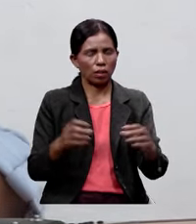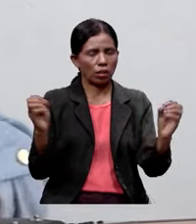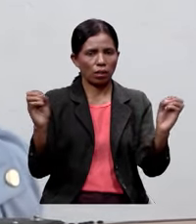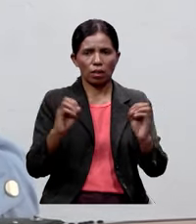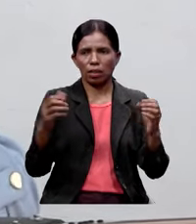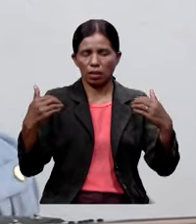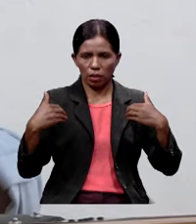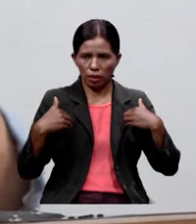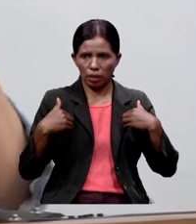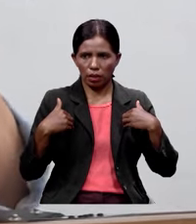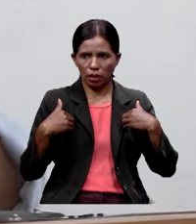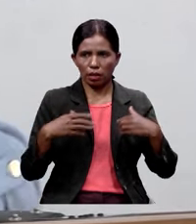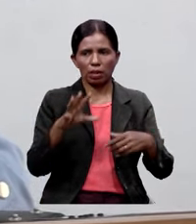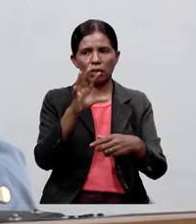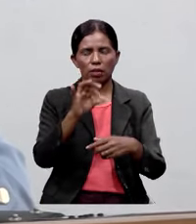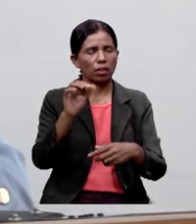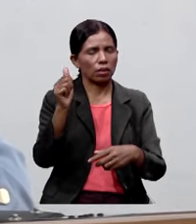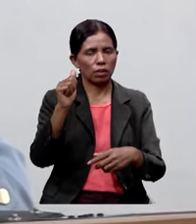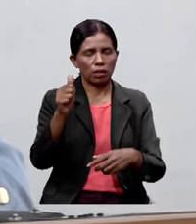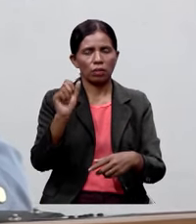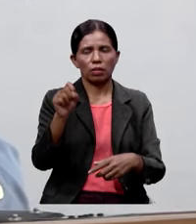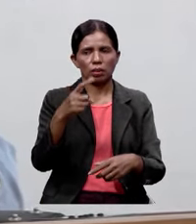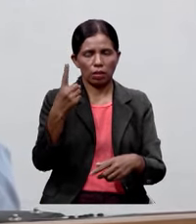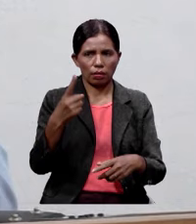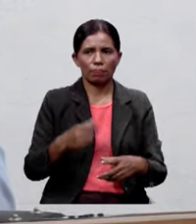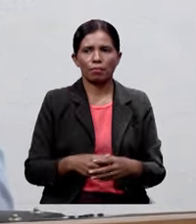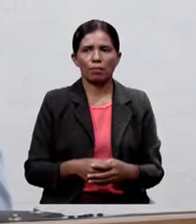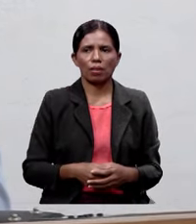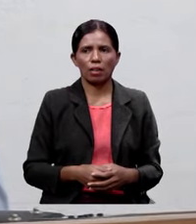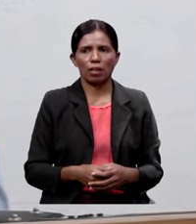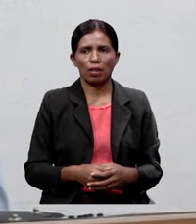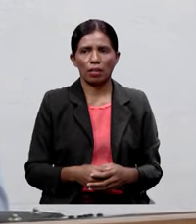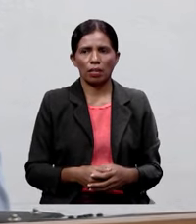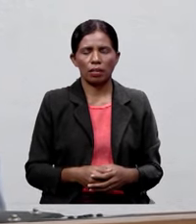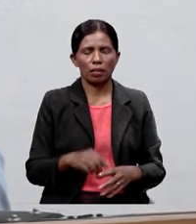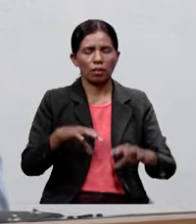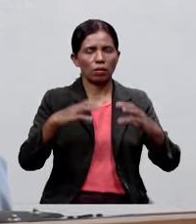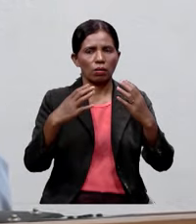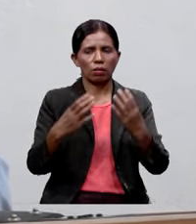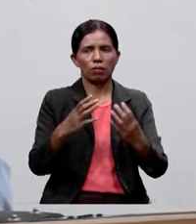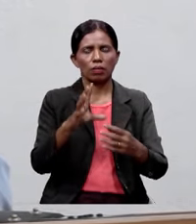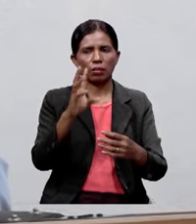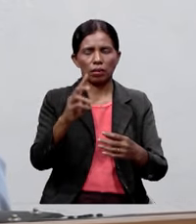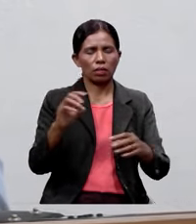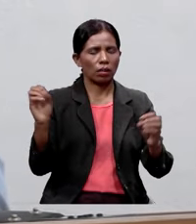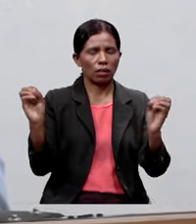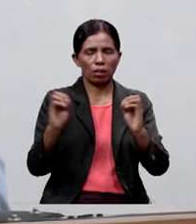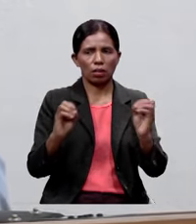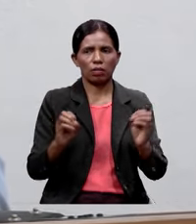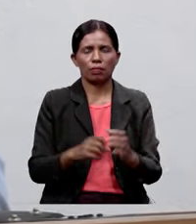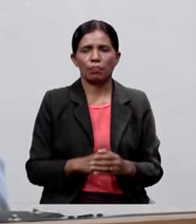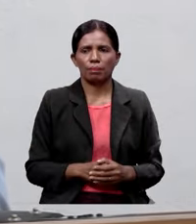ia nainsia kasanulu resing ida. Mas se nela ia kan quorum ida seis, né, não vale. Porque